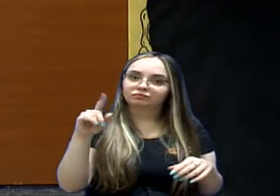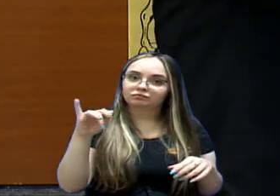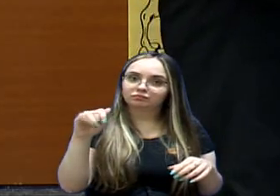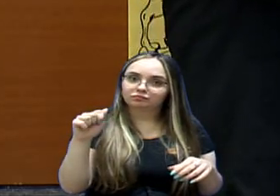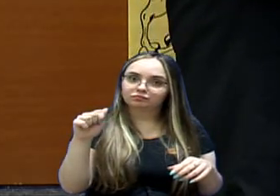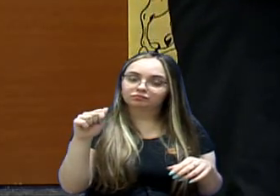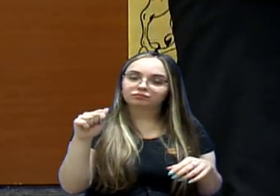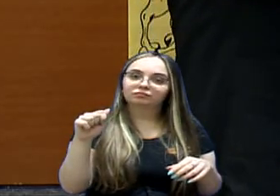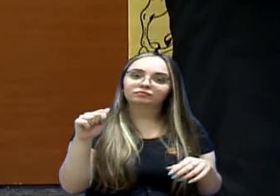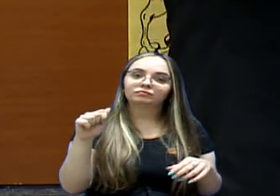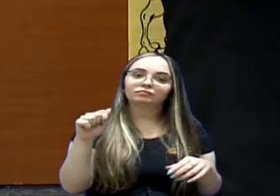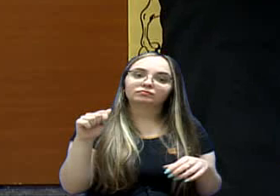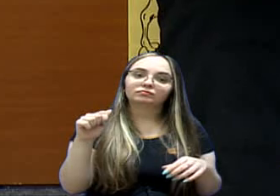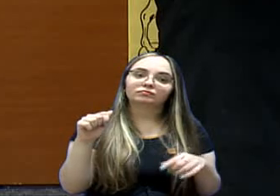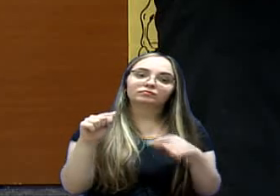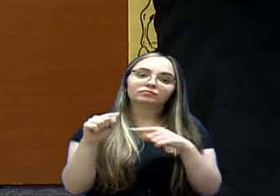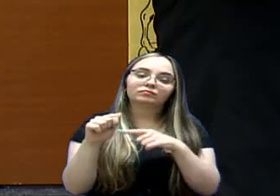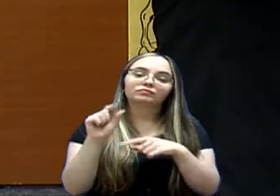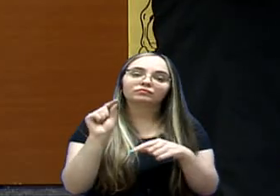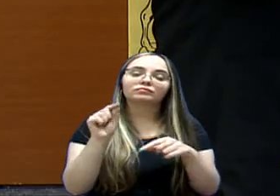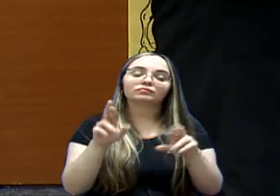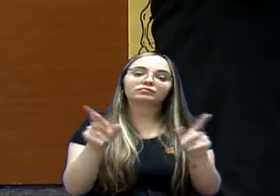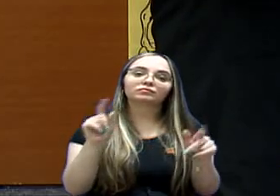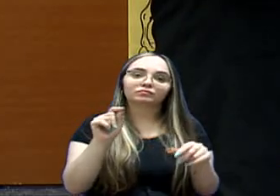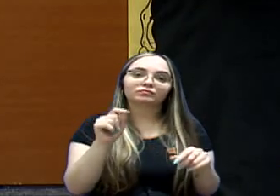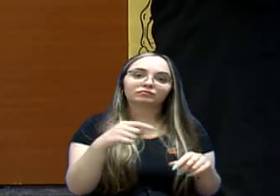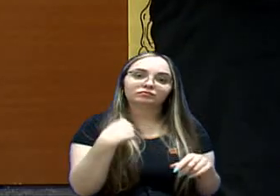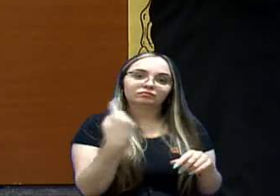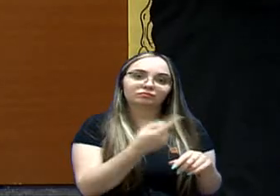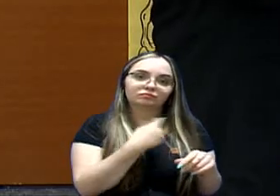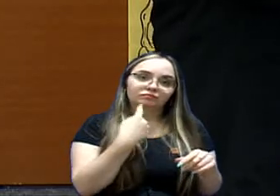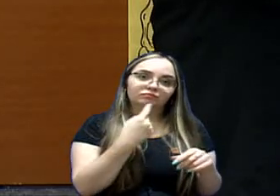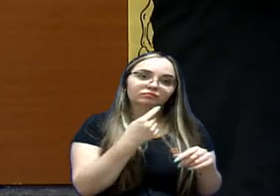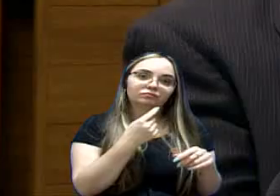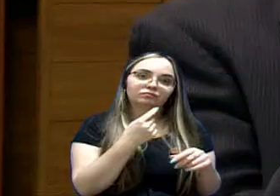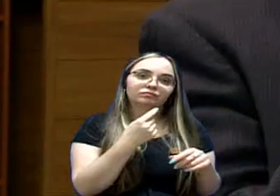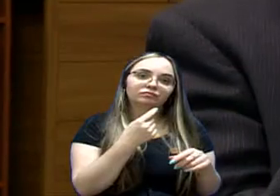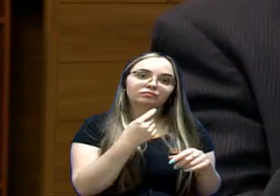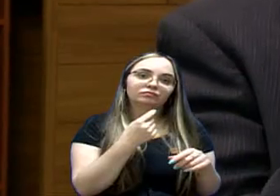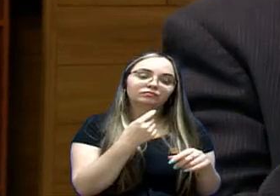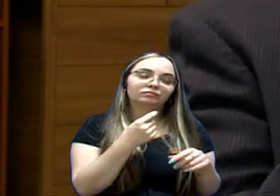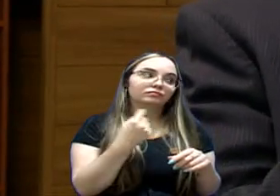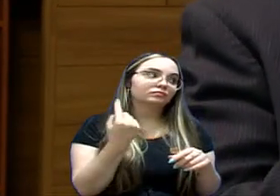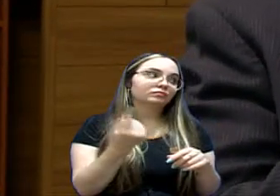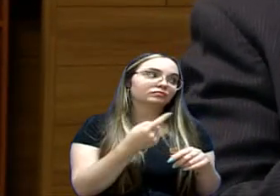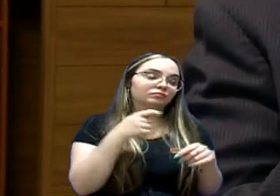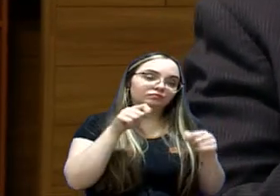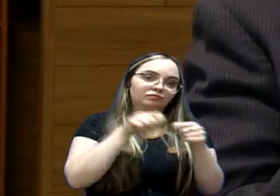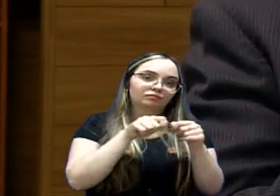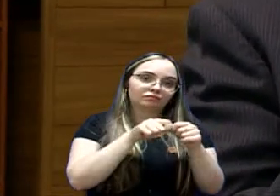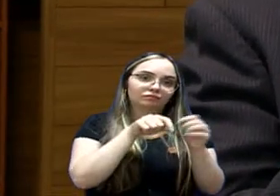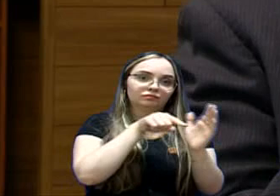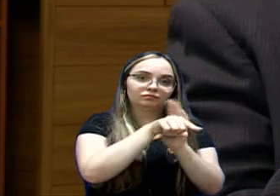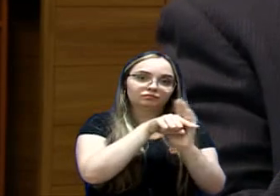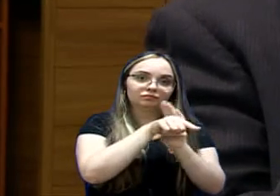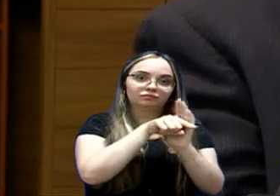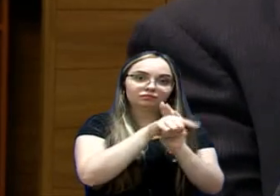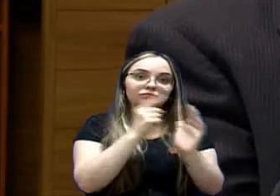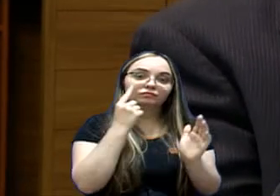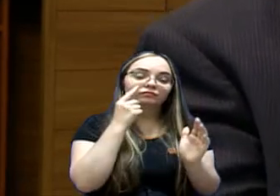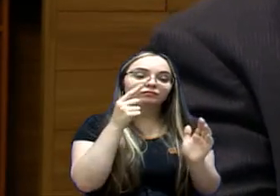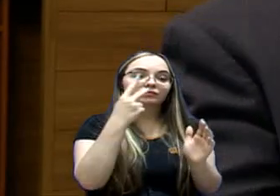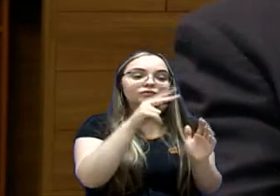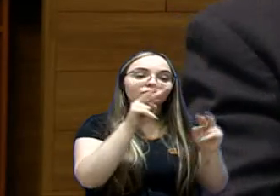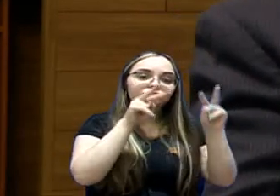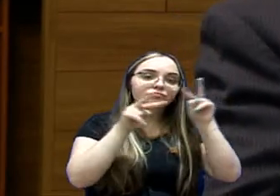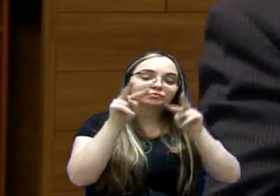ocular, é o seguinte: a gente, optometrista, vai fazer a avaliação do sistema visual